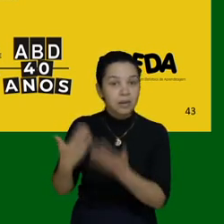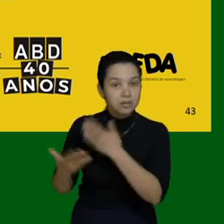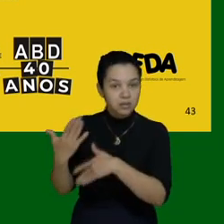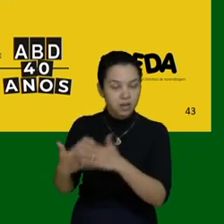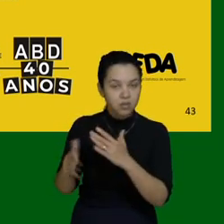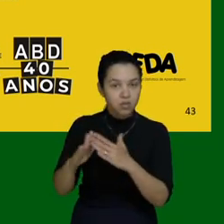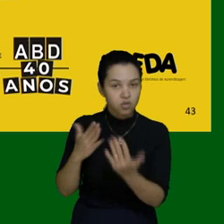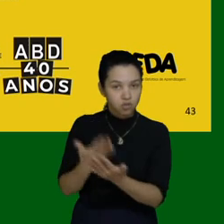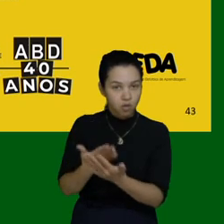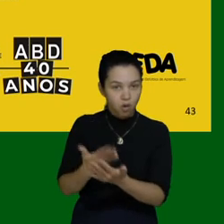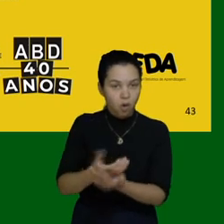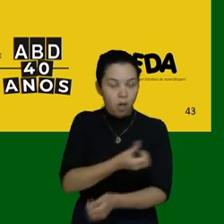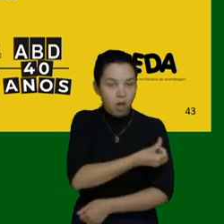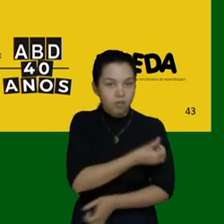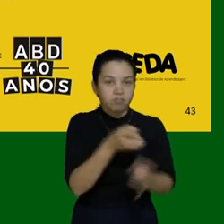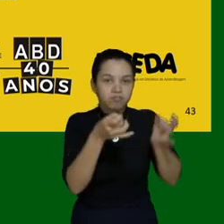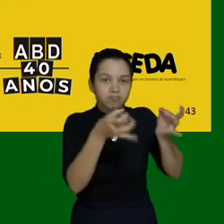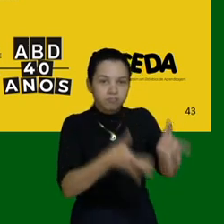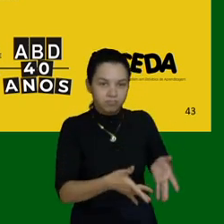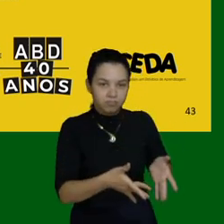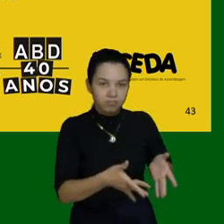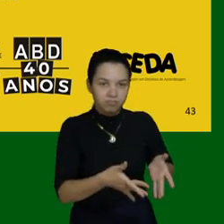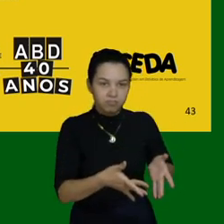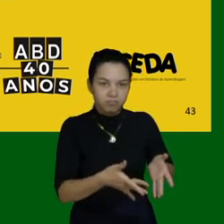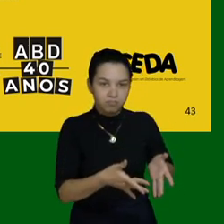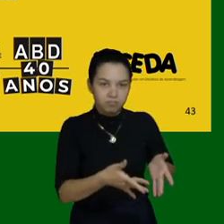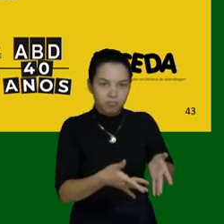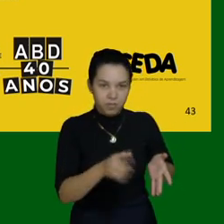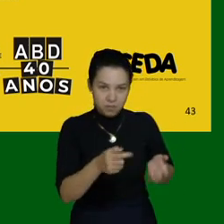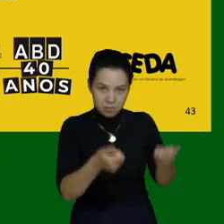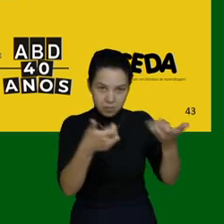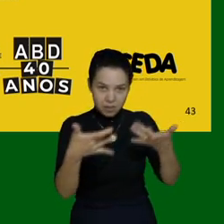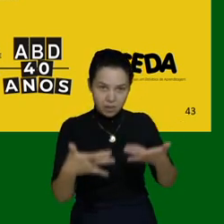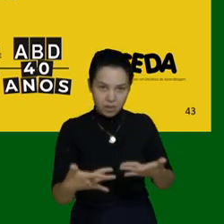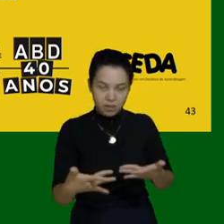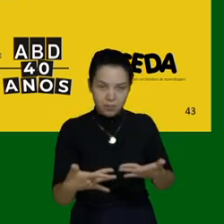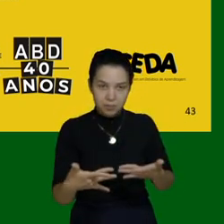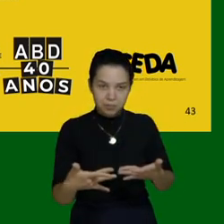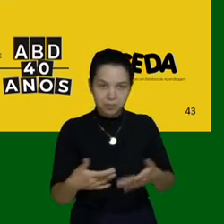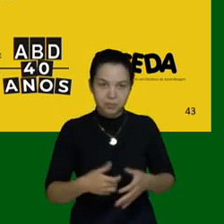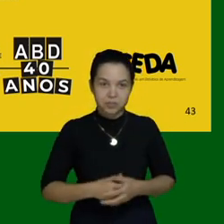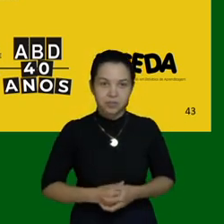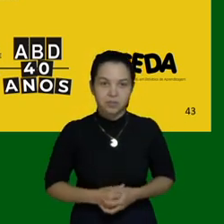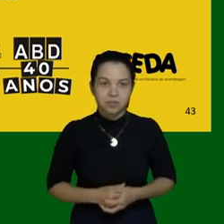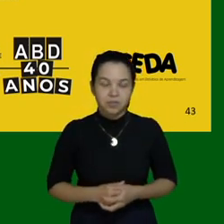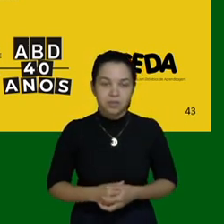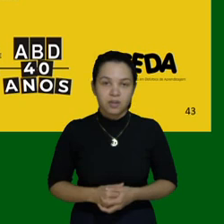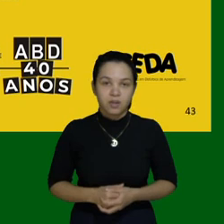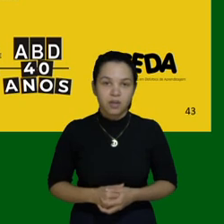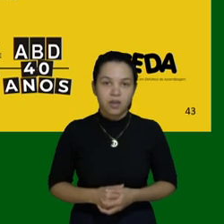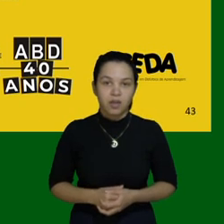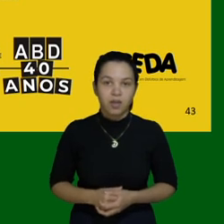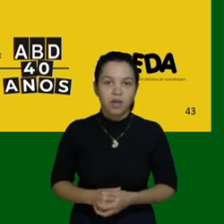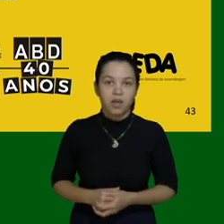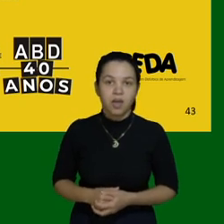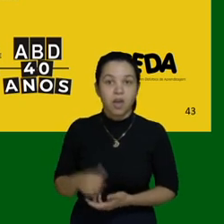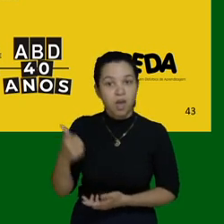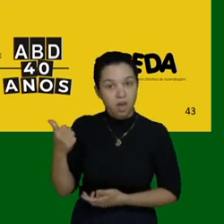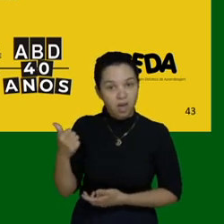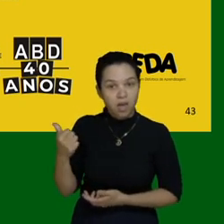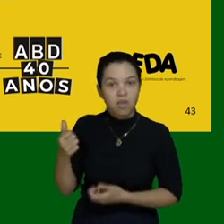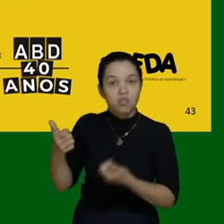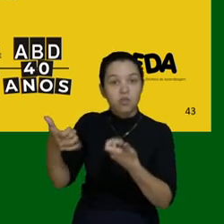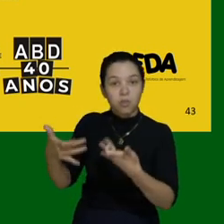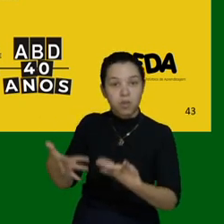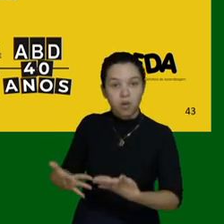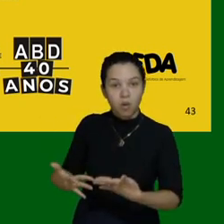você quer falar dele e e ele diz que a escola abandonou ele não foi ele que